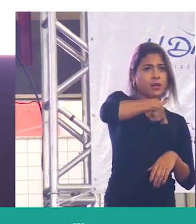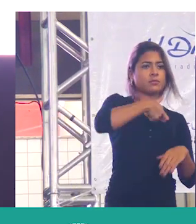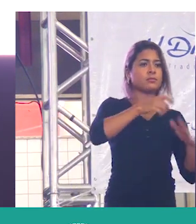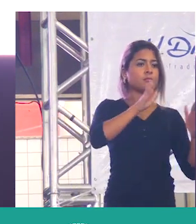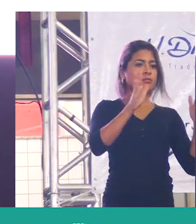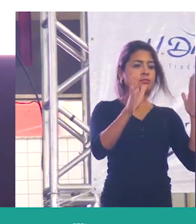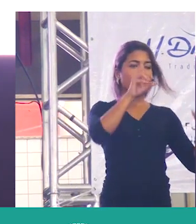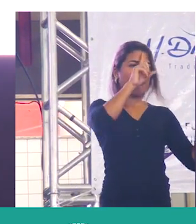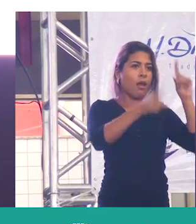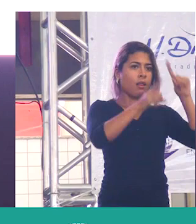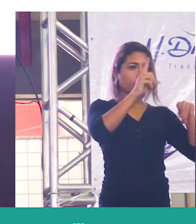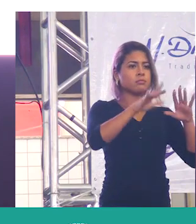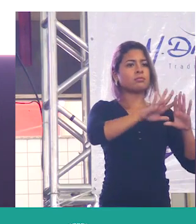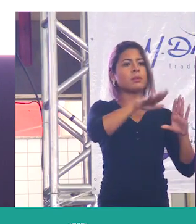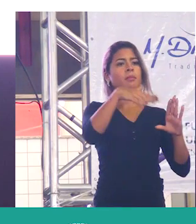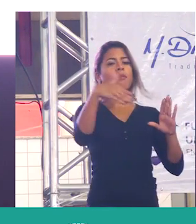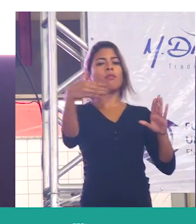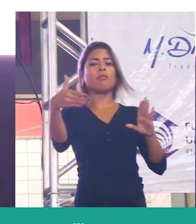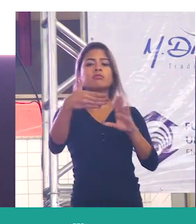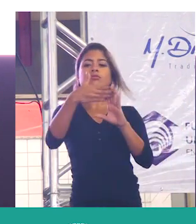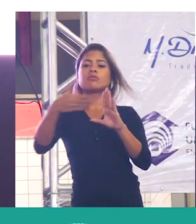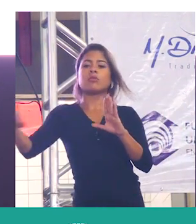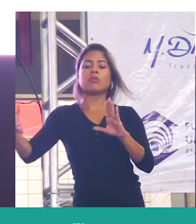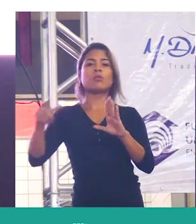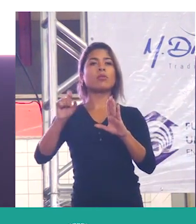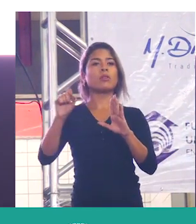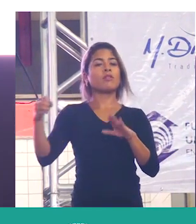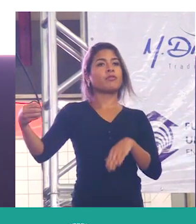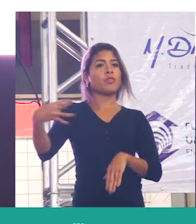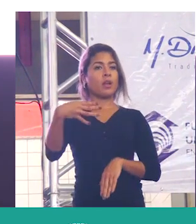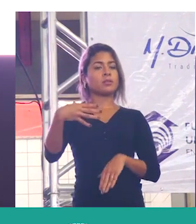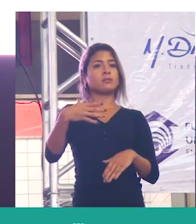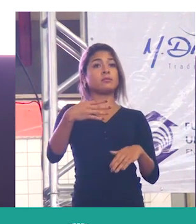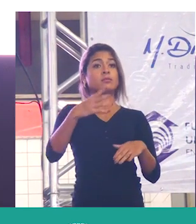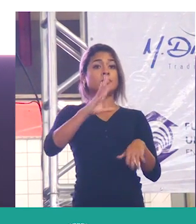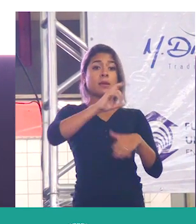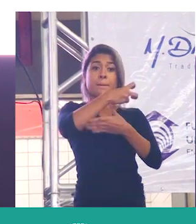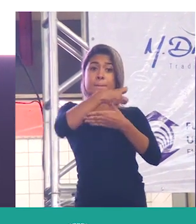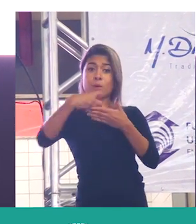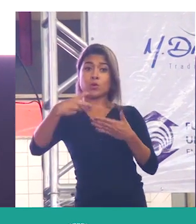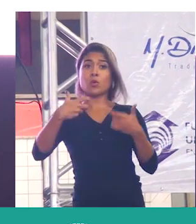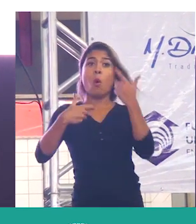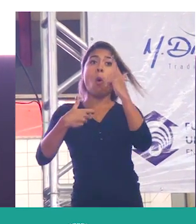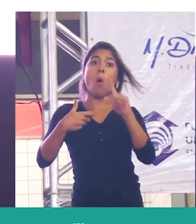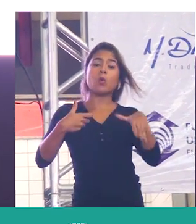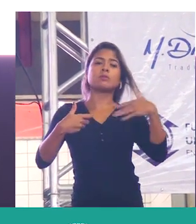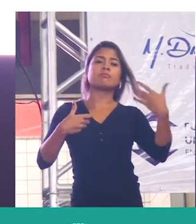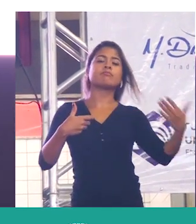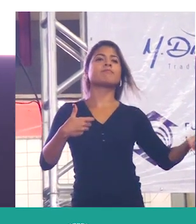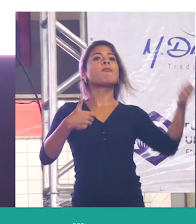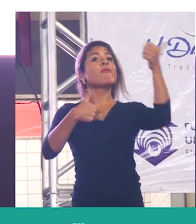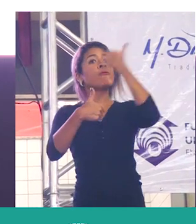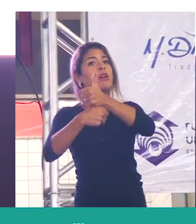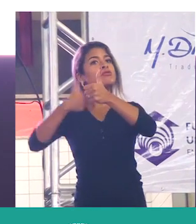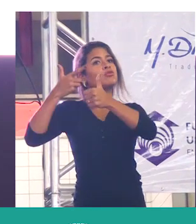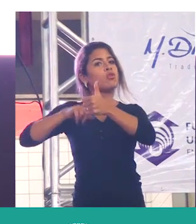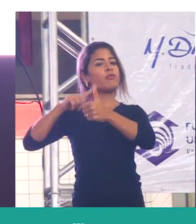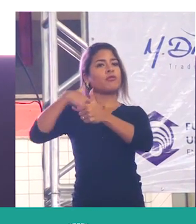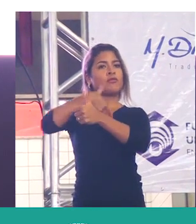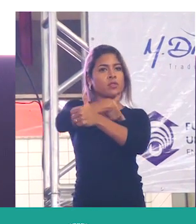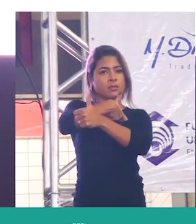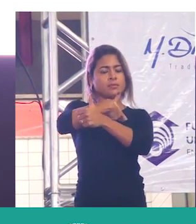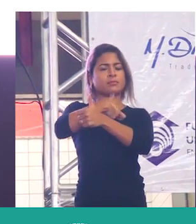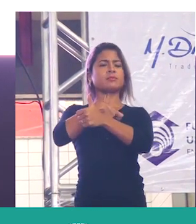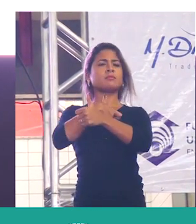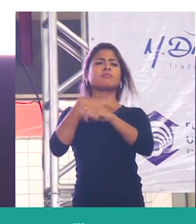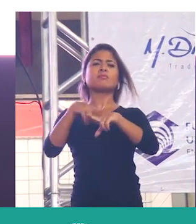eles reveem Vargas no poder. E qual é a Era Vargas, na verdade? Então, esse segundo momento em que